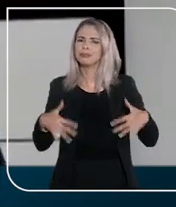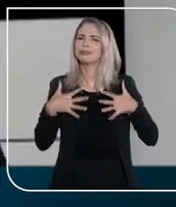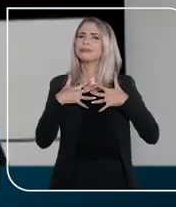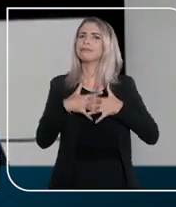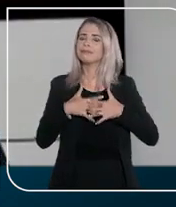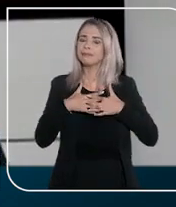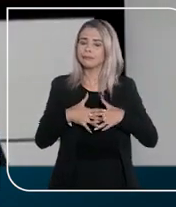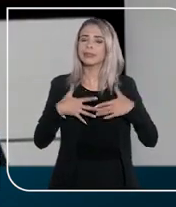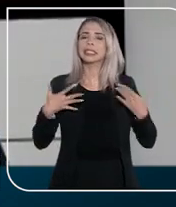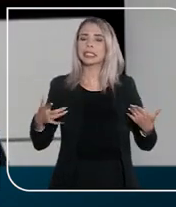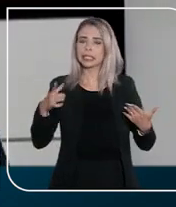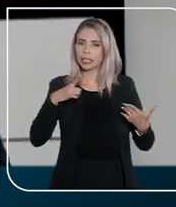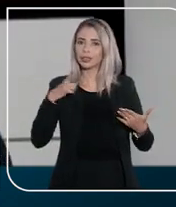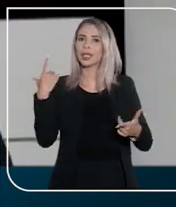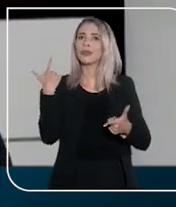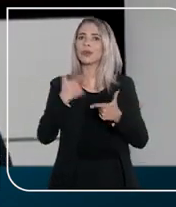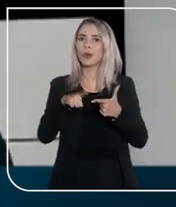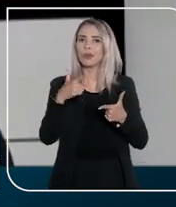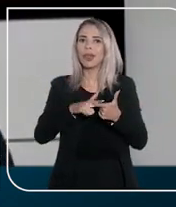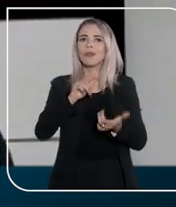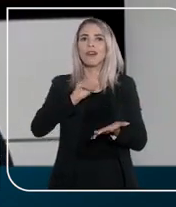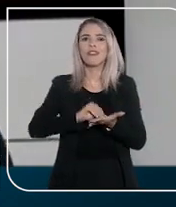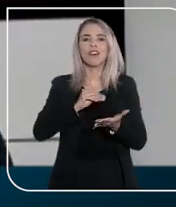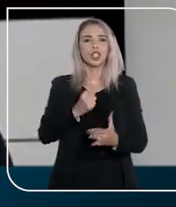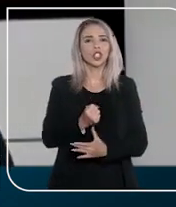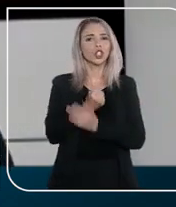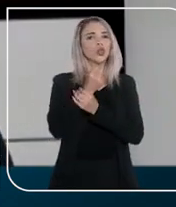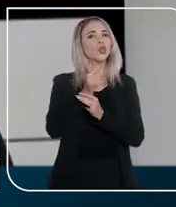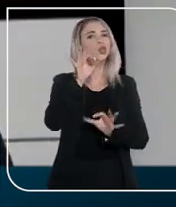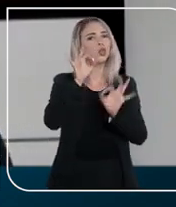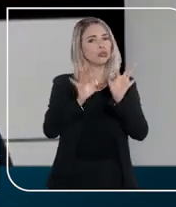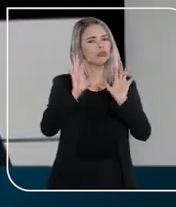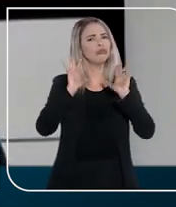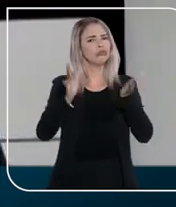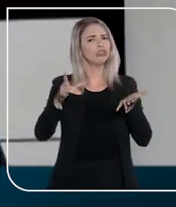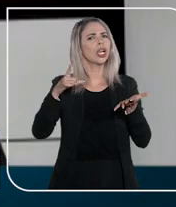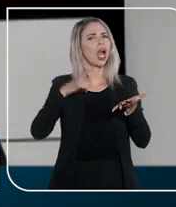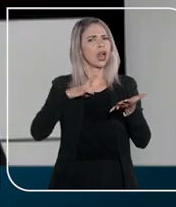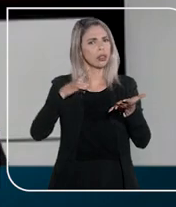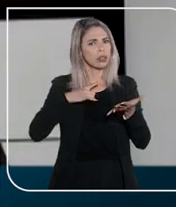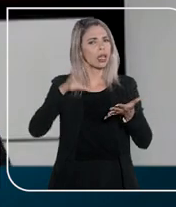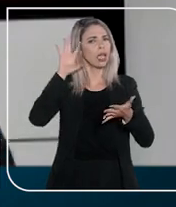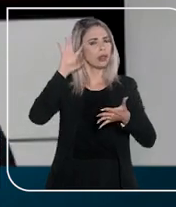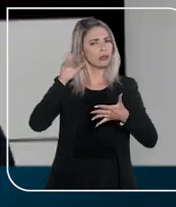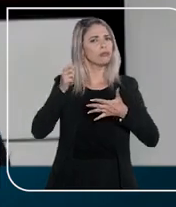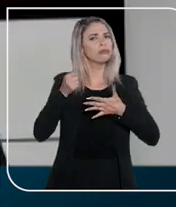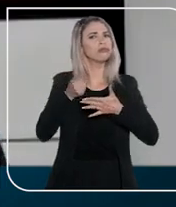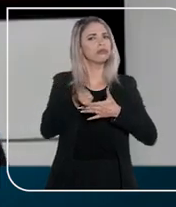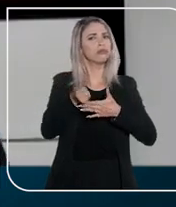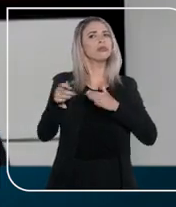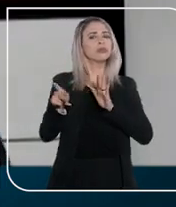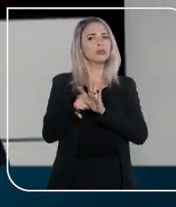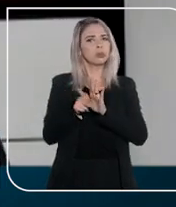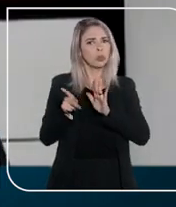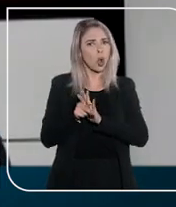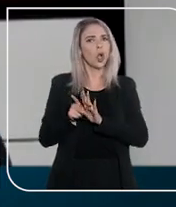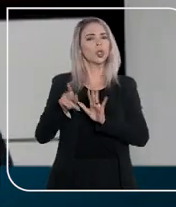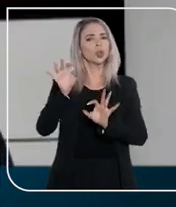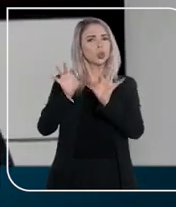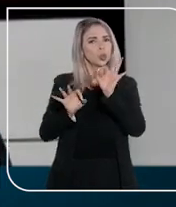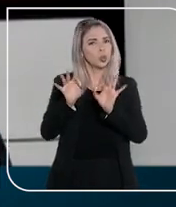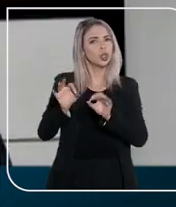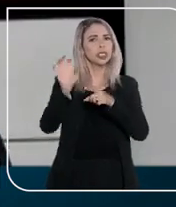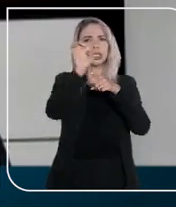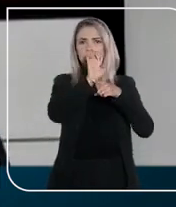casos, nós temos uma grave insegurança jurídica. Temos alguns bons precedentes, tanto do Superior Tribunal de Justiça quanto de tribunais estaduais,